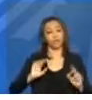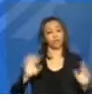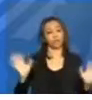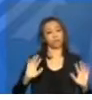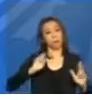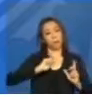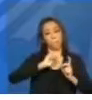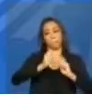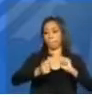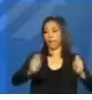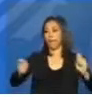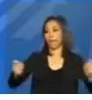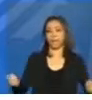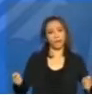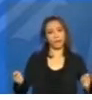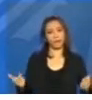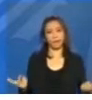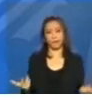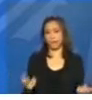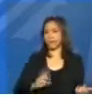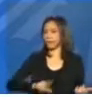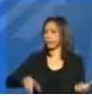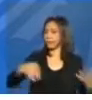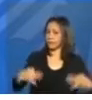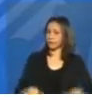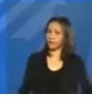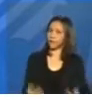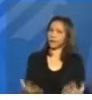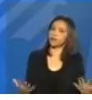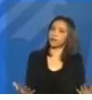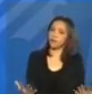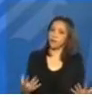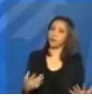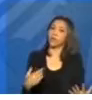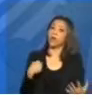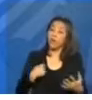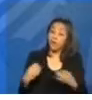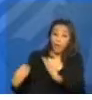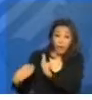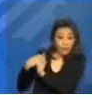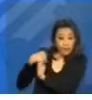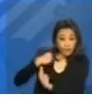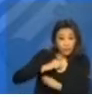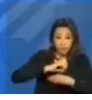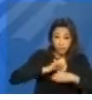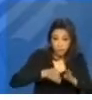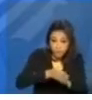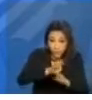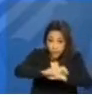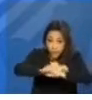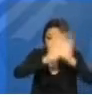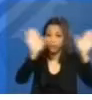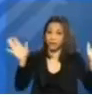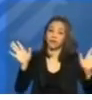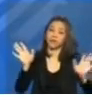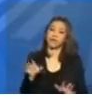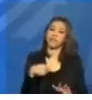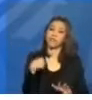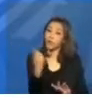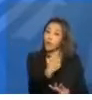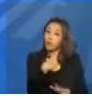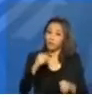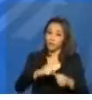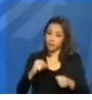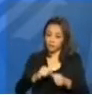não sejam corretos. Então, o que a gente tem aqui é uma orientação clara de realizar da maneira mais